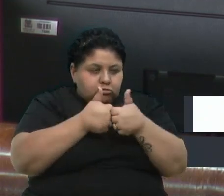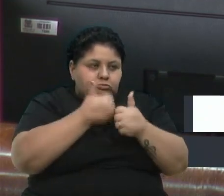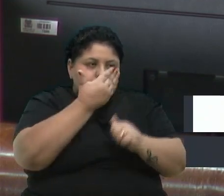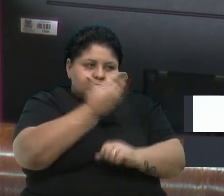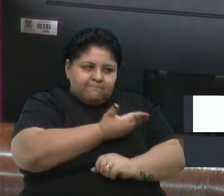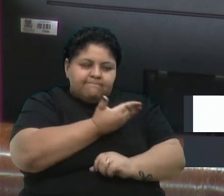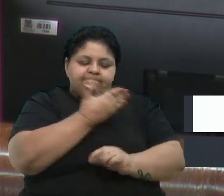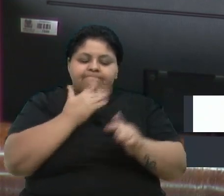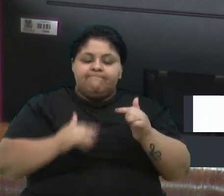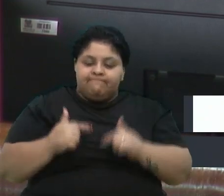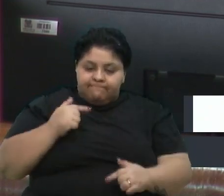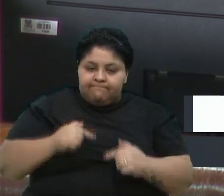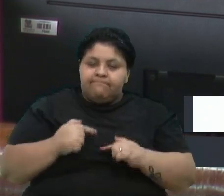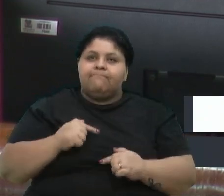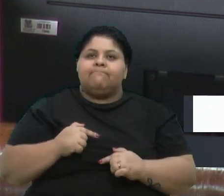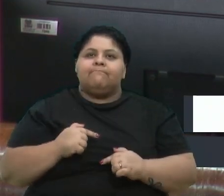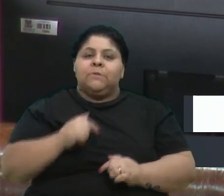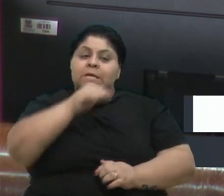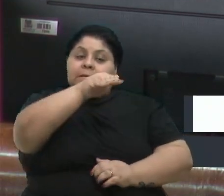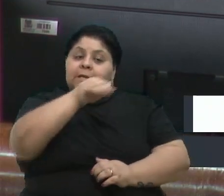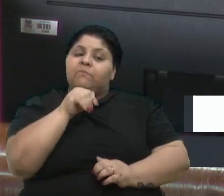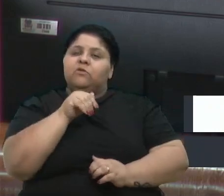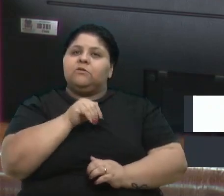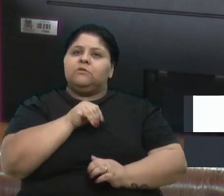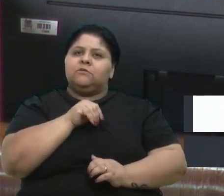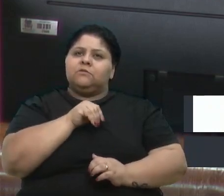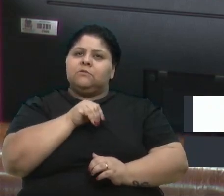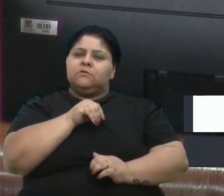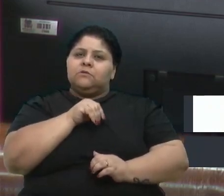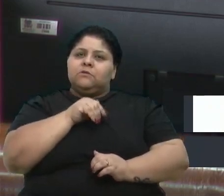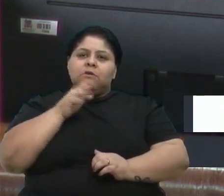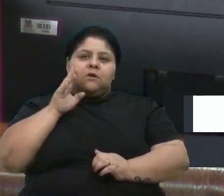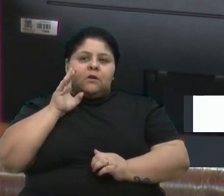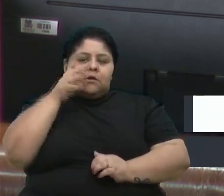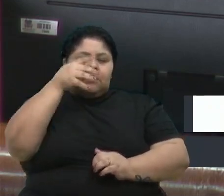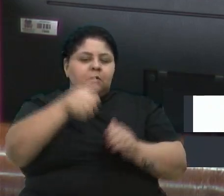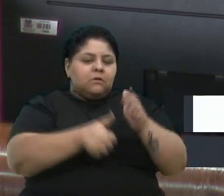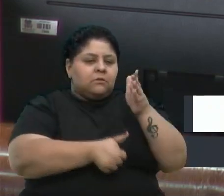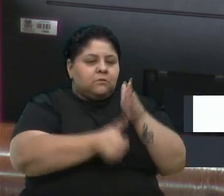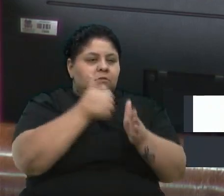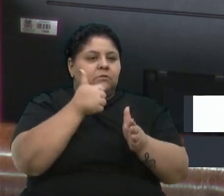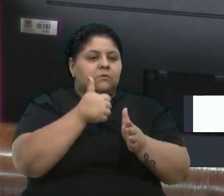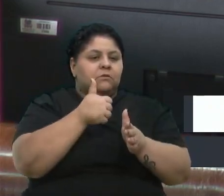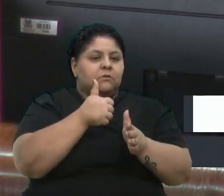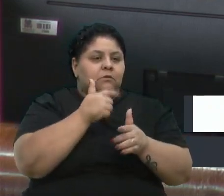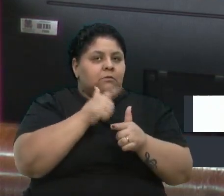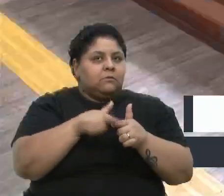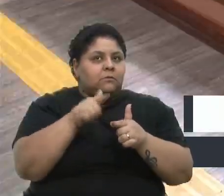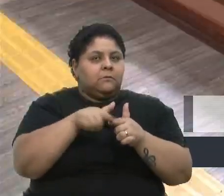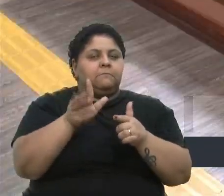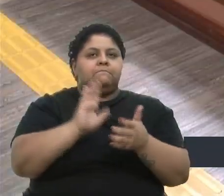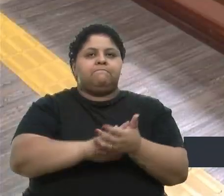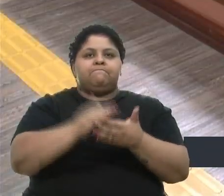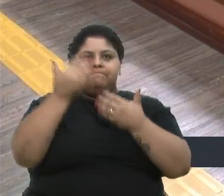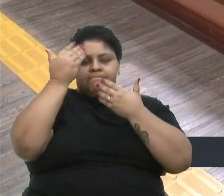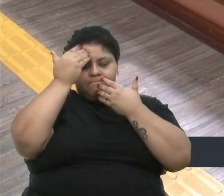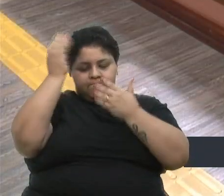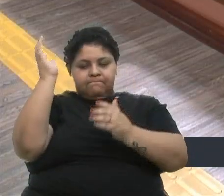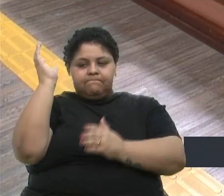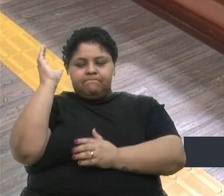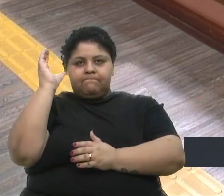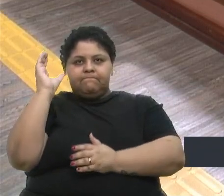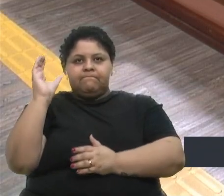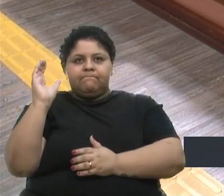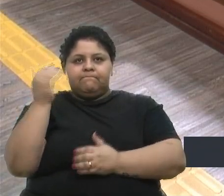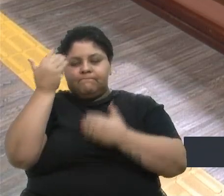na discussão e na busca de uma solução melhor para esse problema. Obrigado, vereador Cadori.